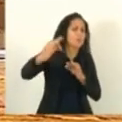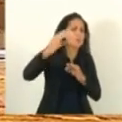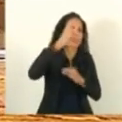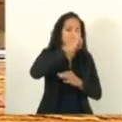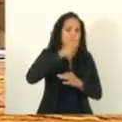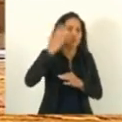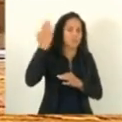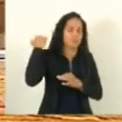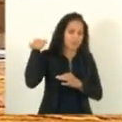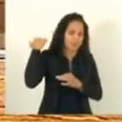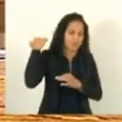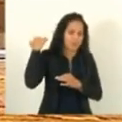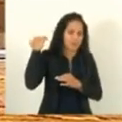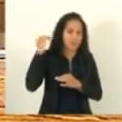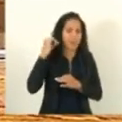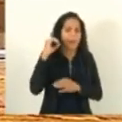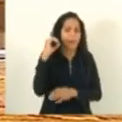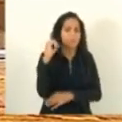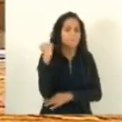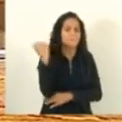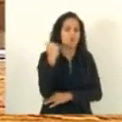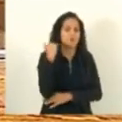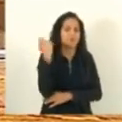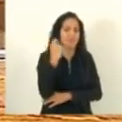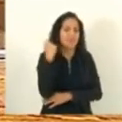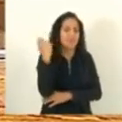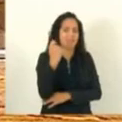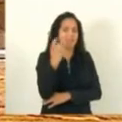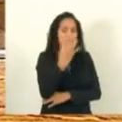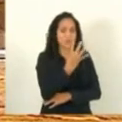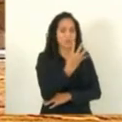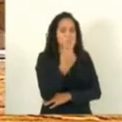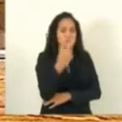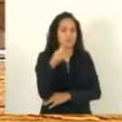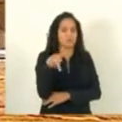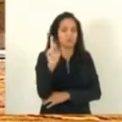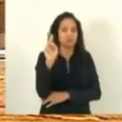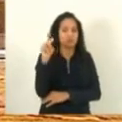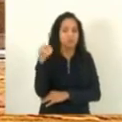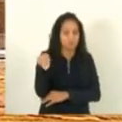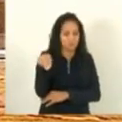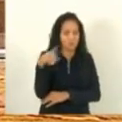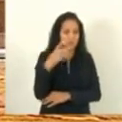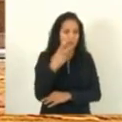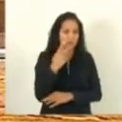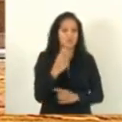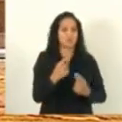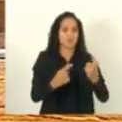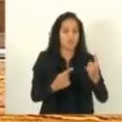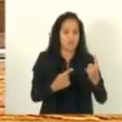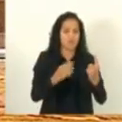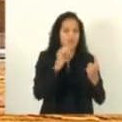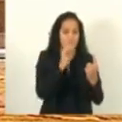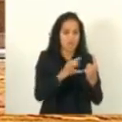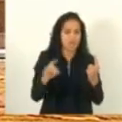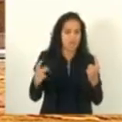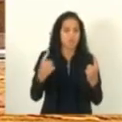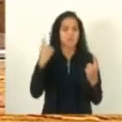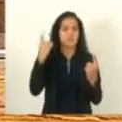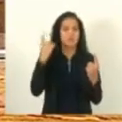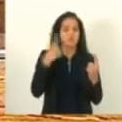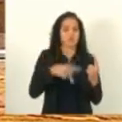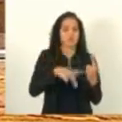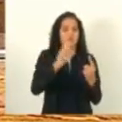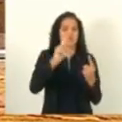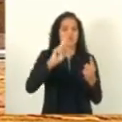domingo, no Porto Alegre, 42 quilômetros, que ele falou que ele ia correr um quilômetro por ano de vida. E hoje ele é médico, é